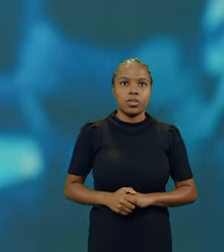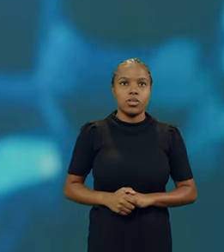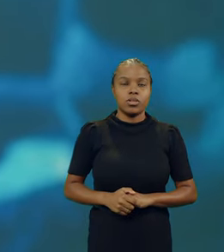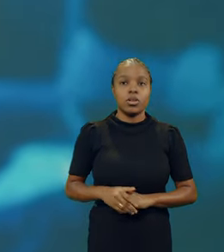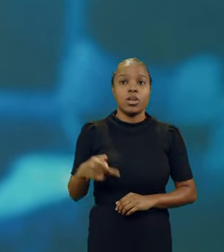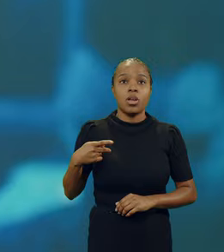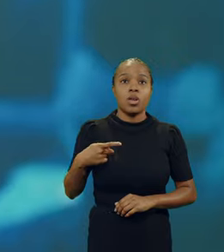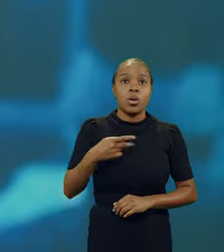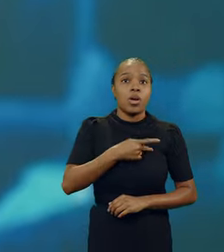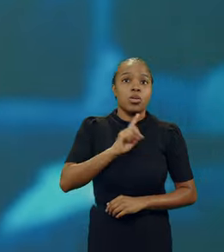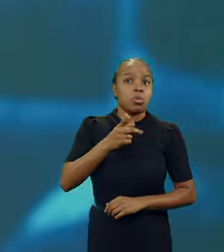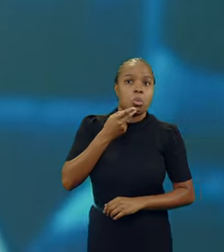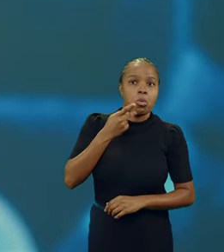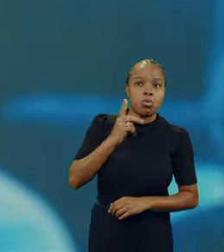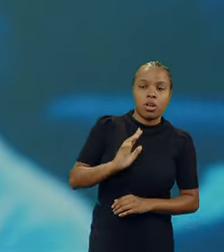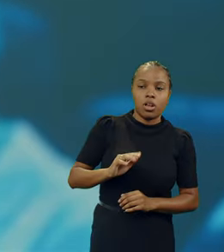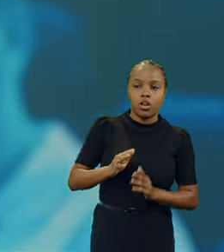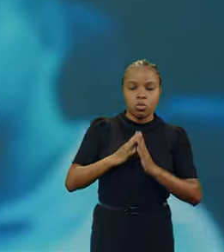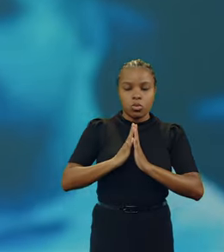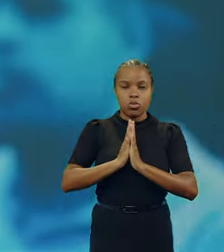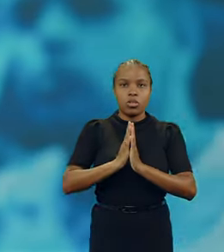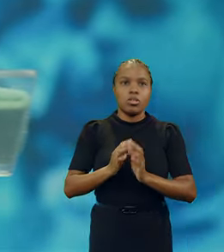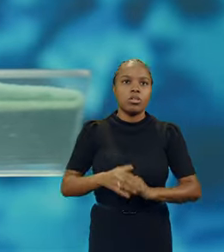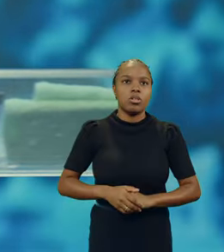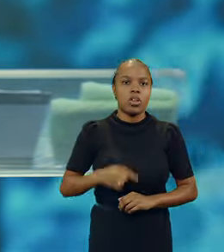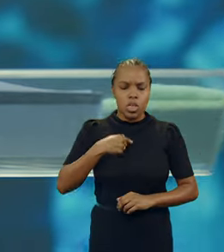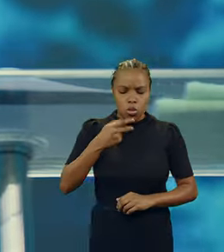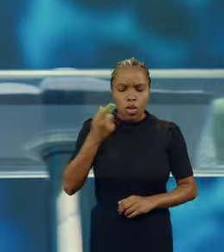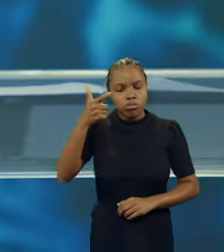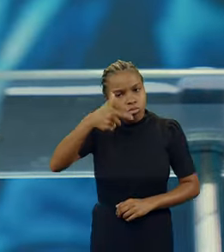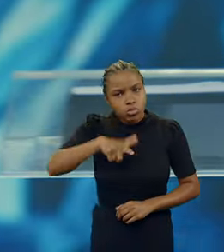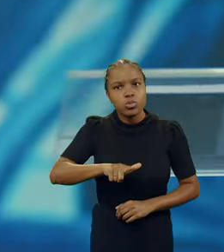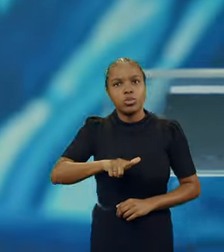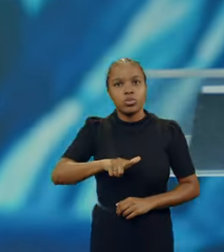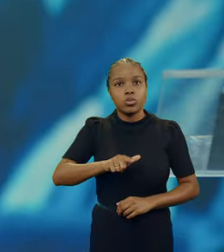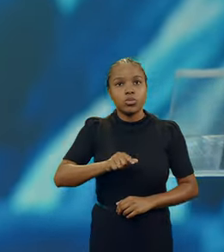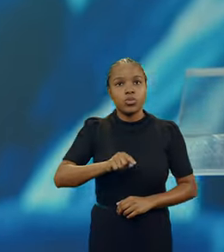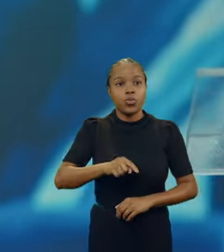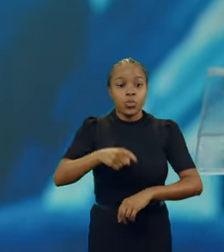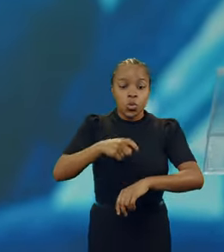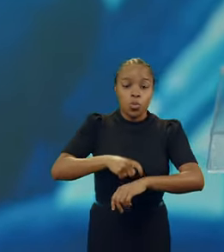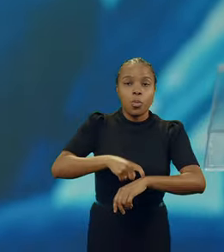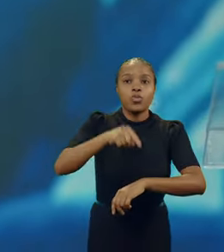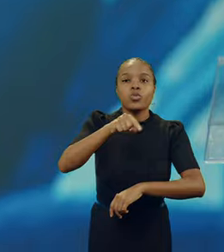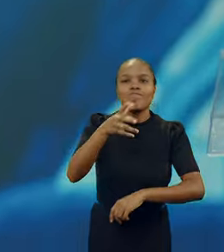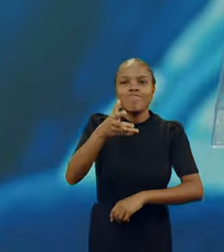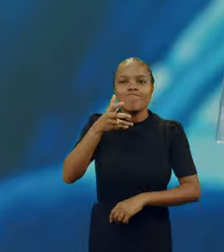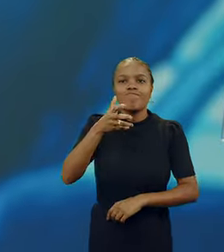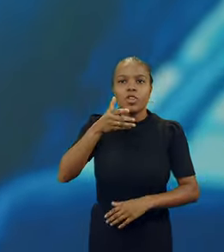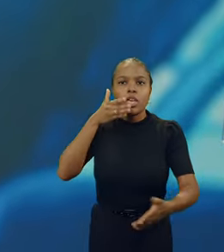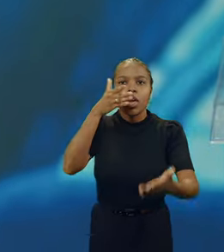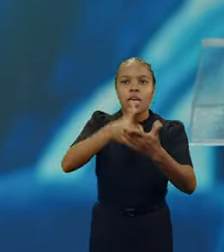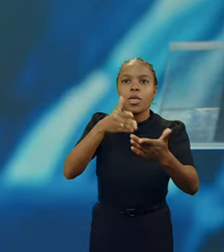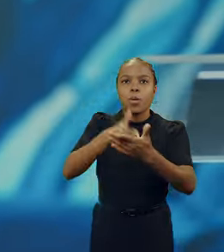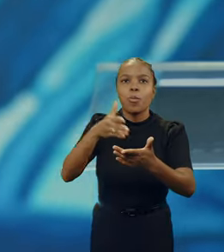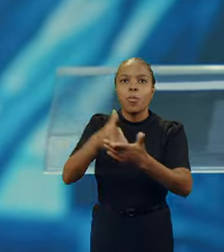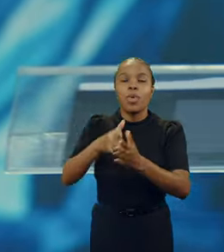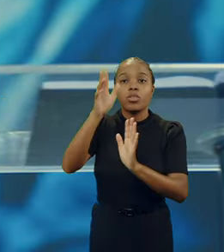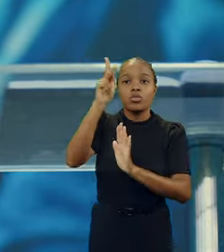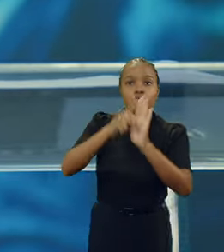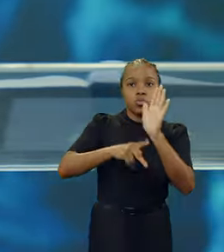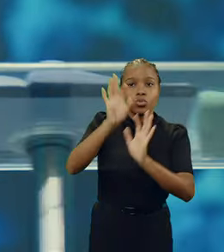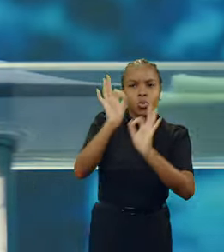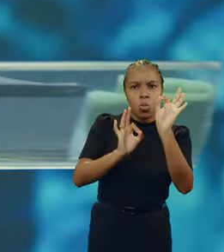Pastor, não repete isso não, eu vou repetir. Quando você quer impedir o plano de